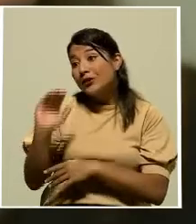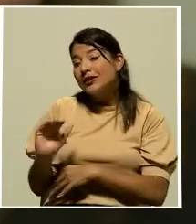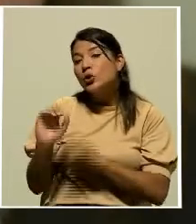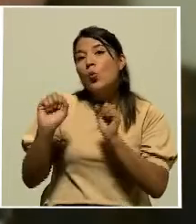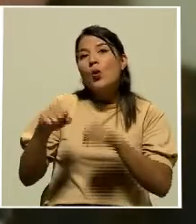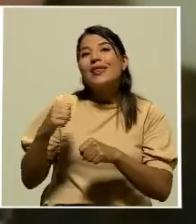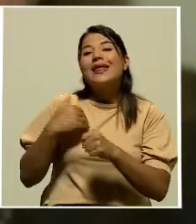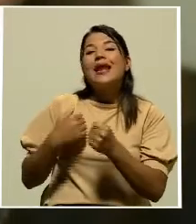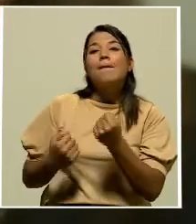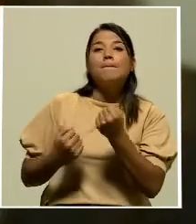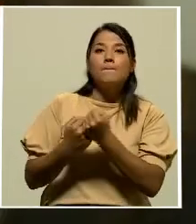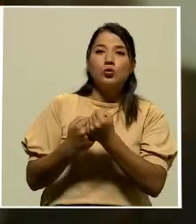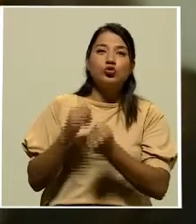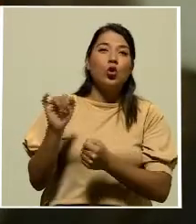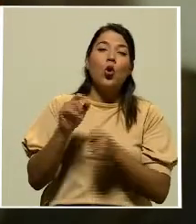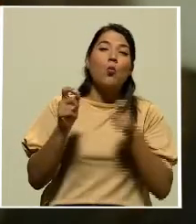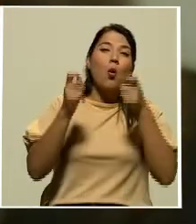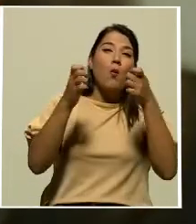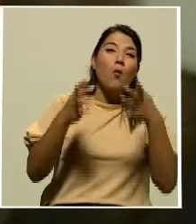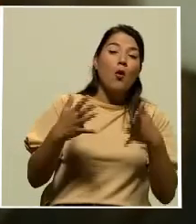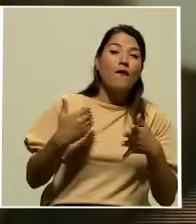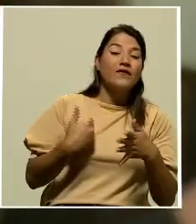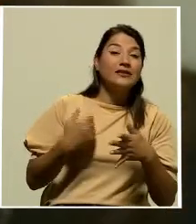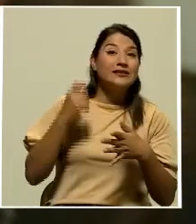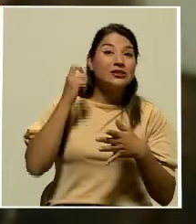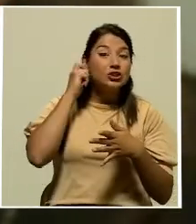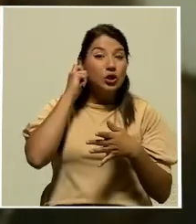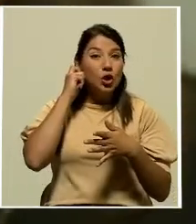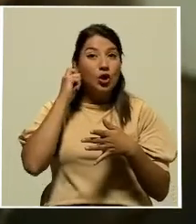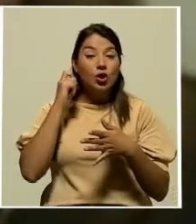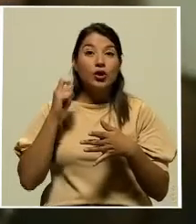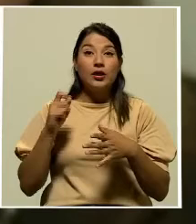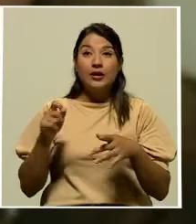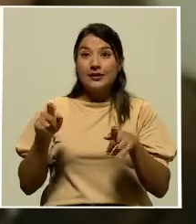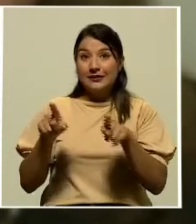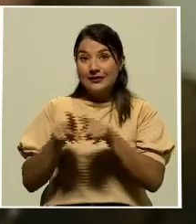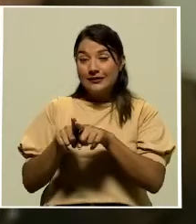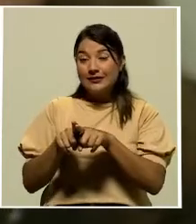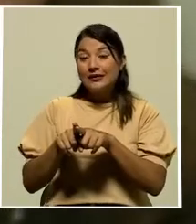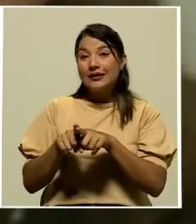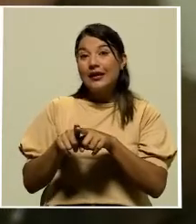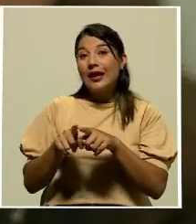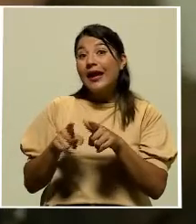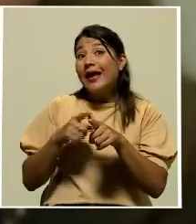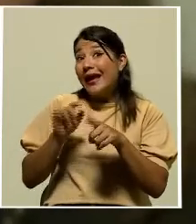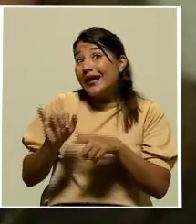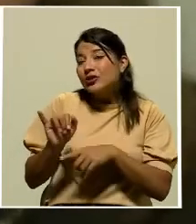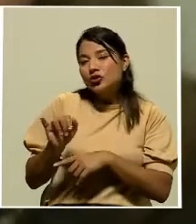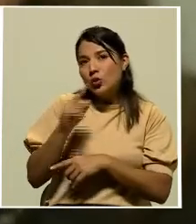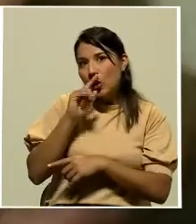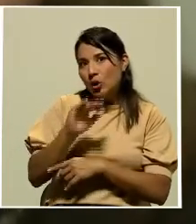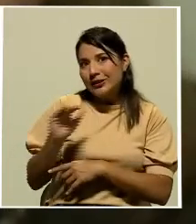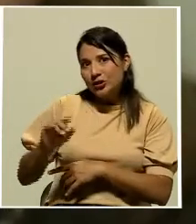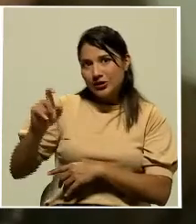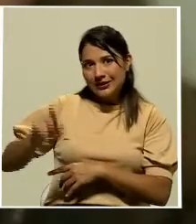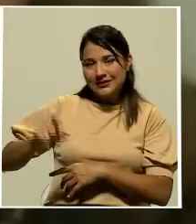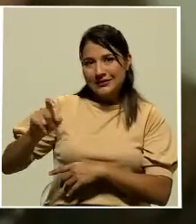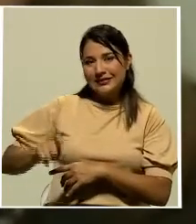maestro, de uma maestra, um professor, uma professora também, de seus colegas. Isso faz falta. E sem